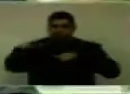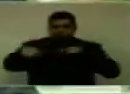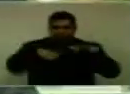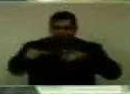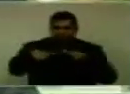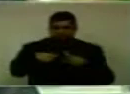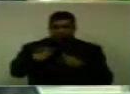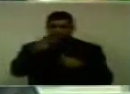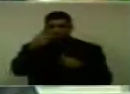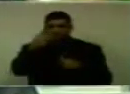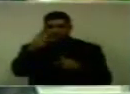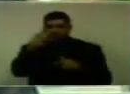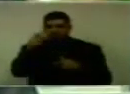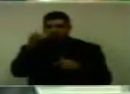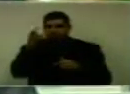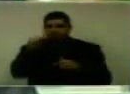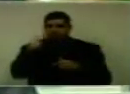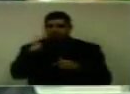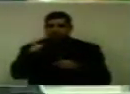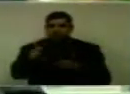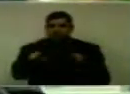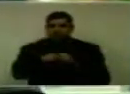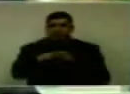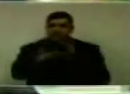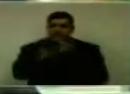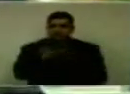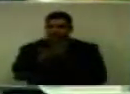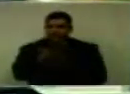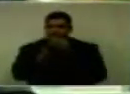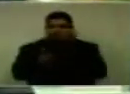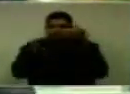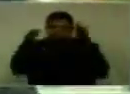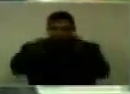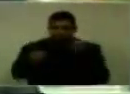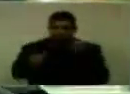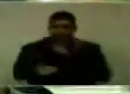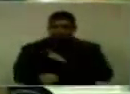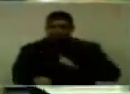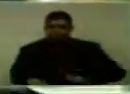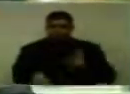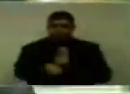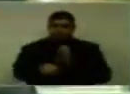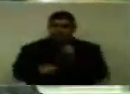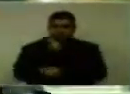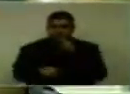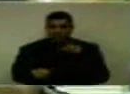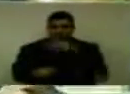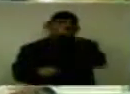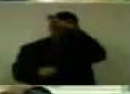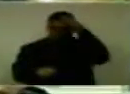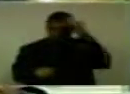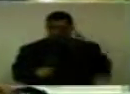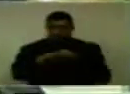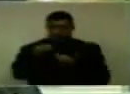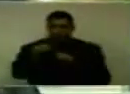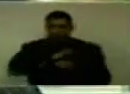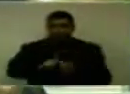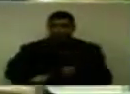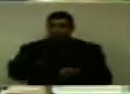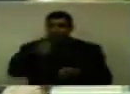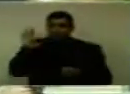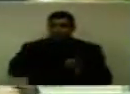trabalho político, com erros e acertos do governo do Estado, do prefeito Amazonino, do